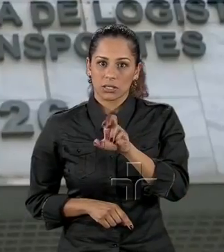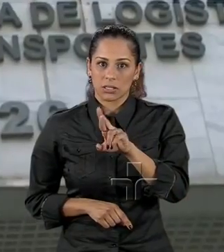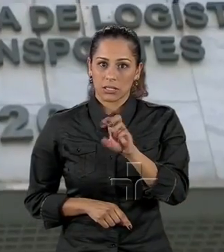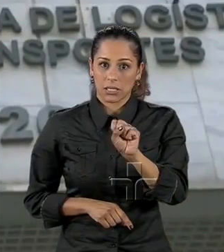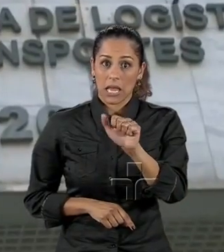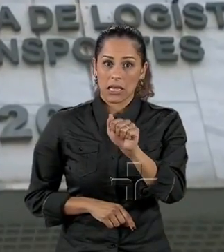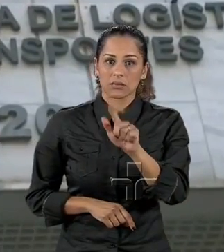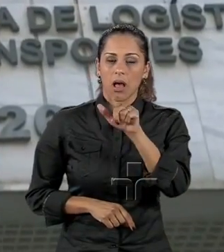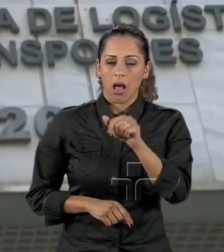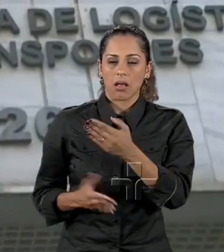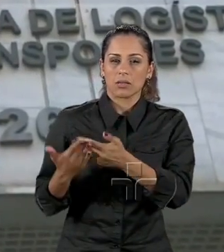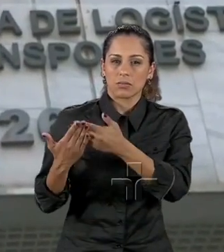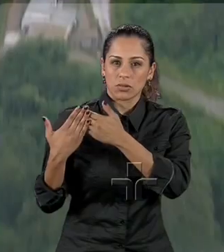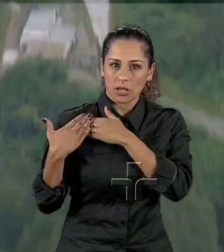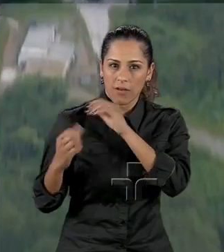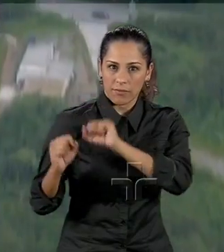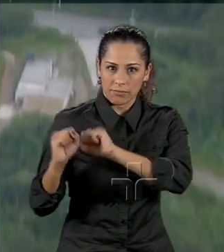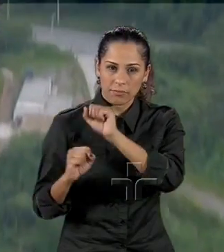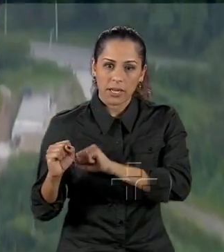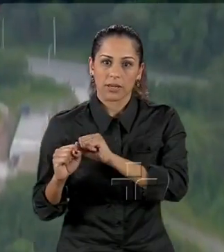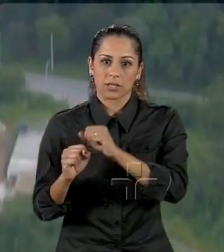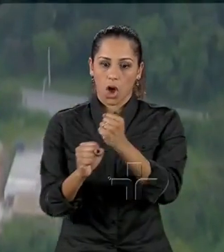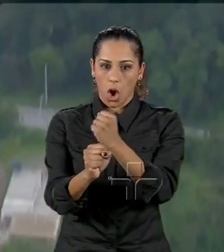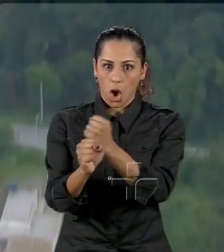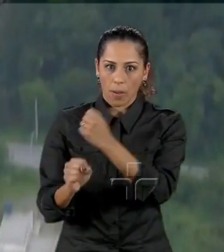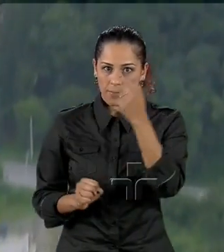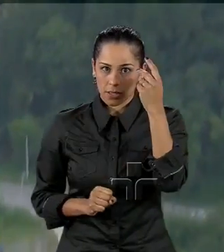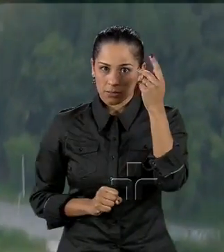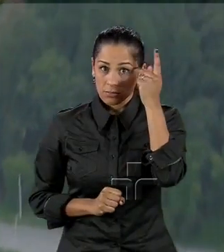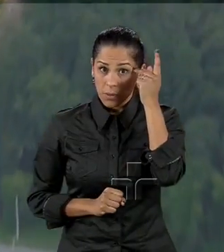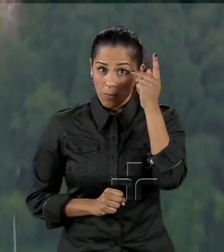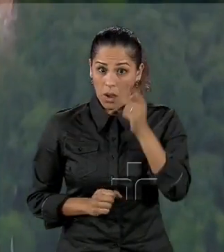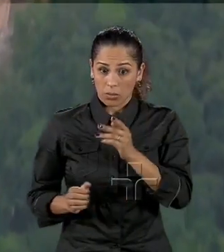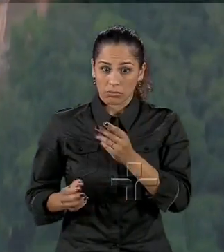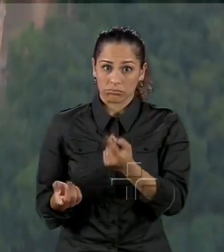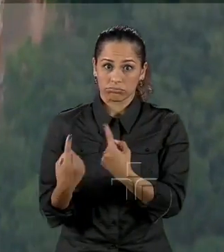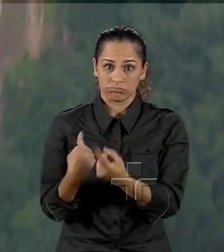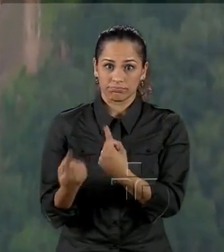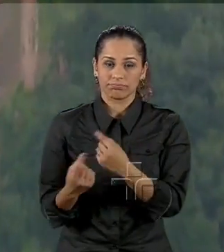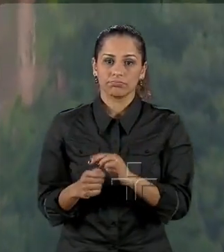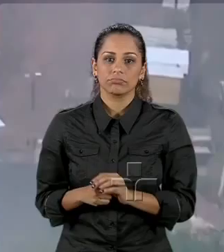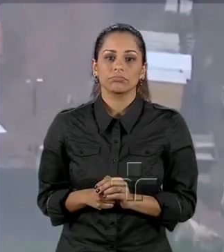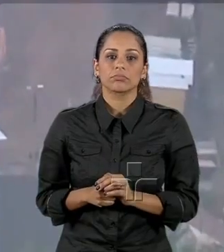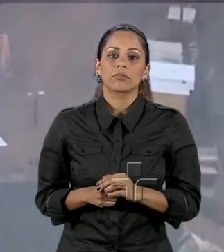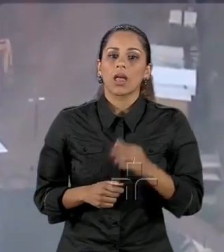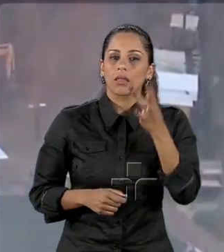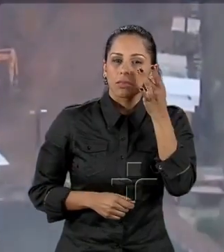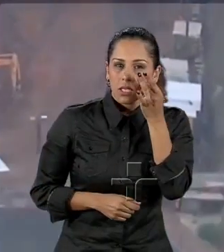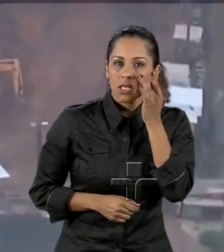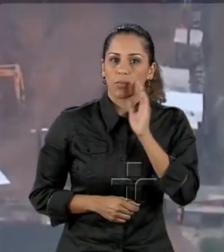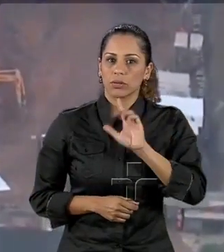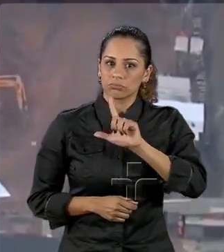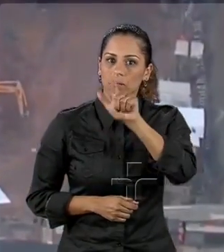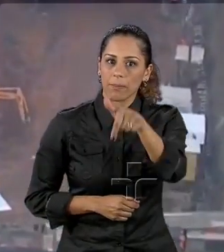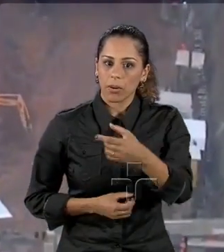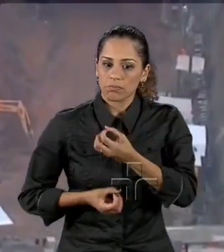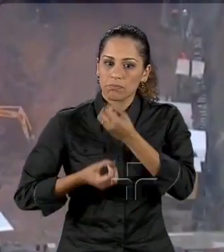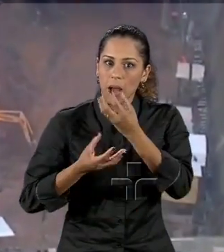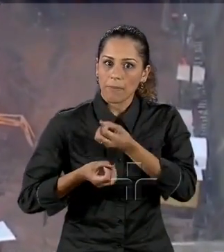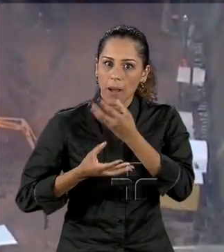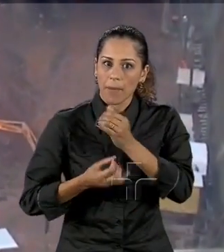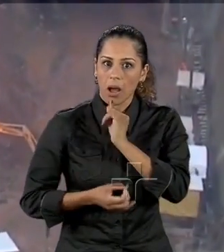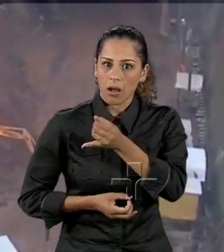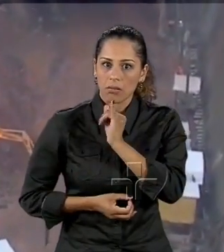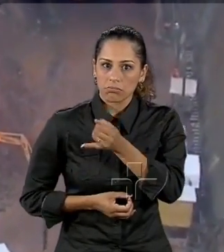obras rodoviárias de São Paulo. A Justiça afirma que testemunhas ainda prestarão depoimento e que o material apreendido na